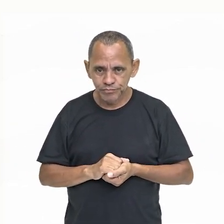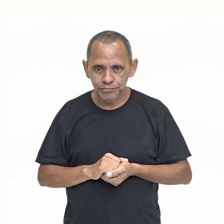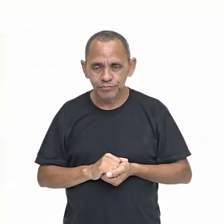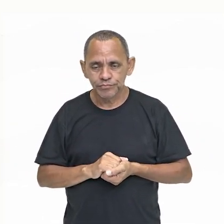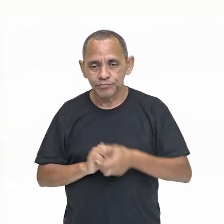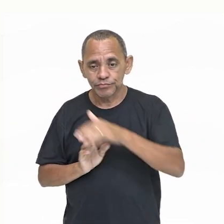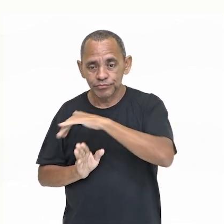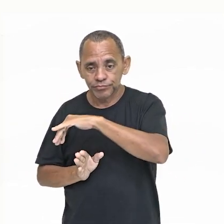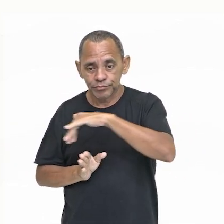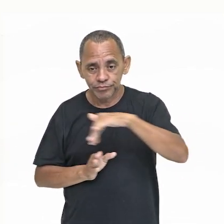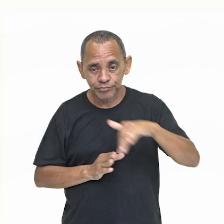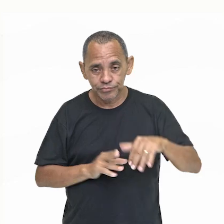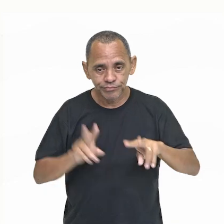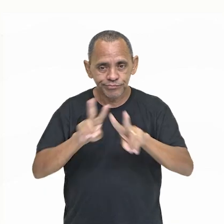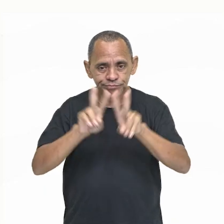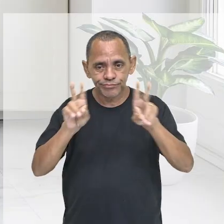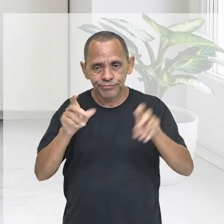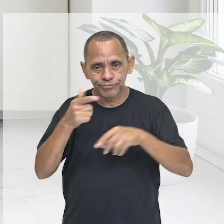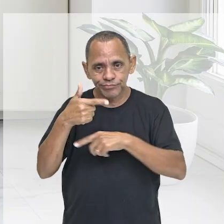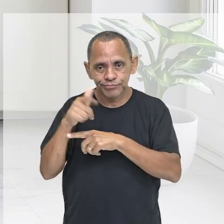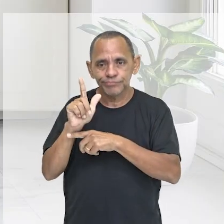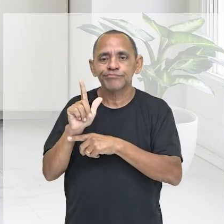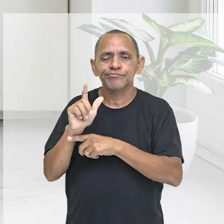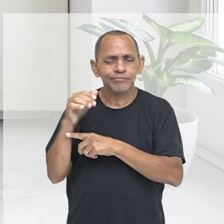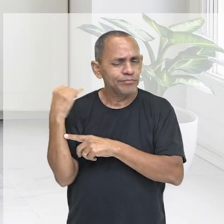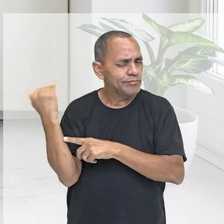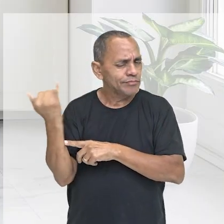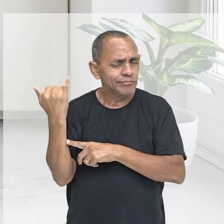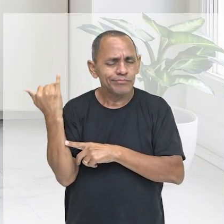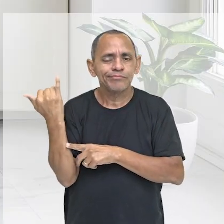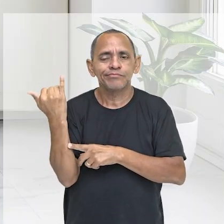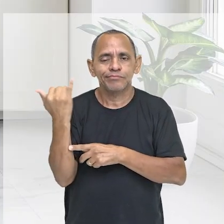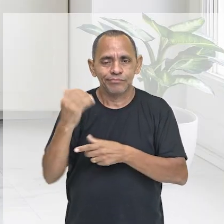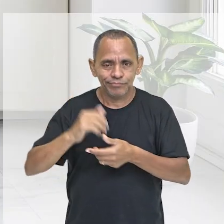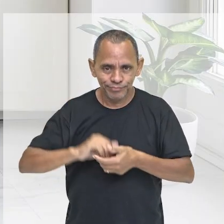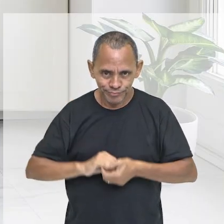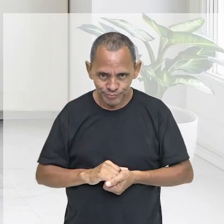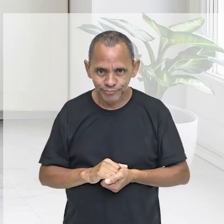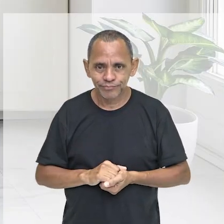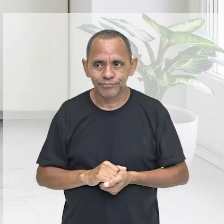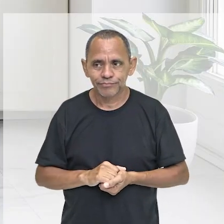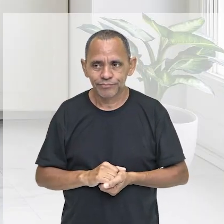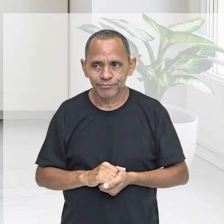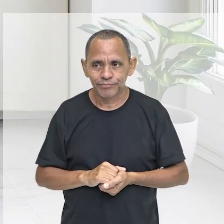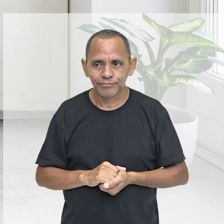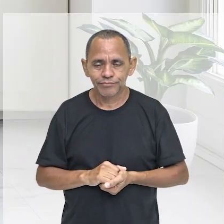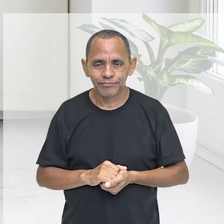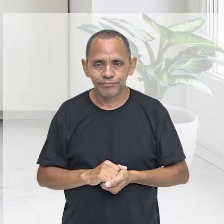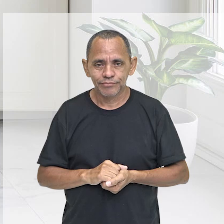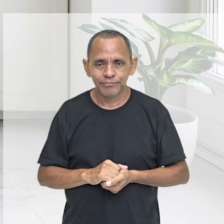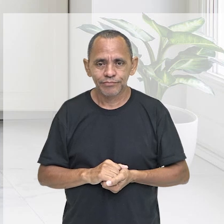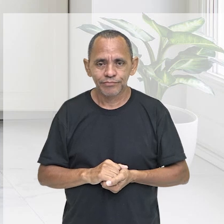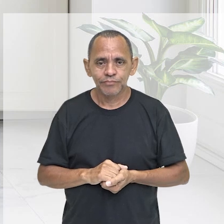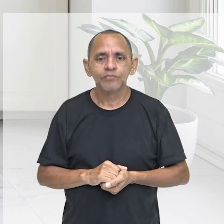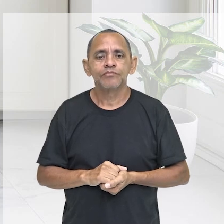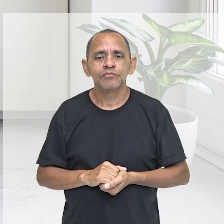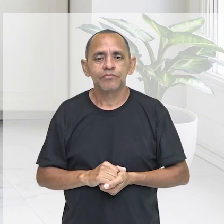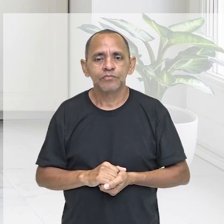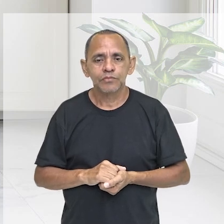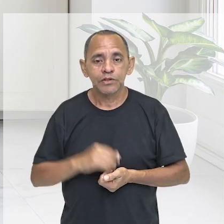Outro assunto também muito importante, nós falamos aí sobre